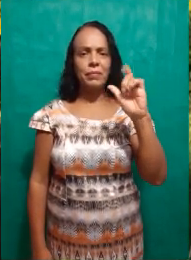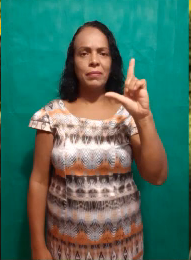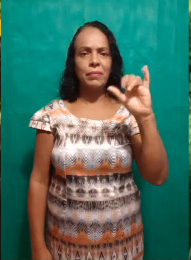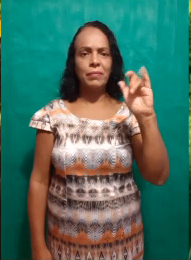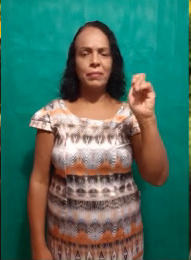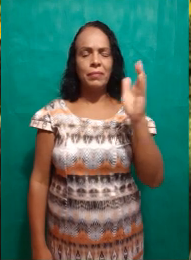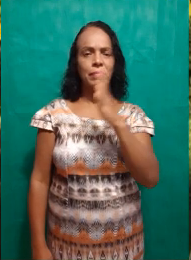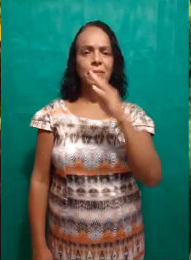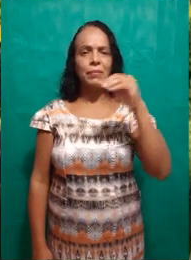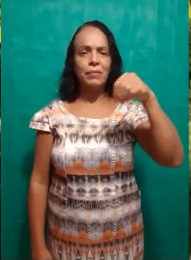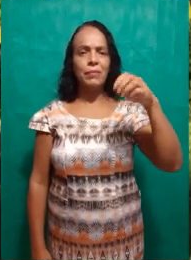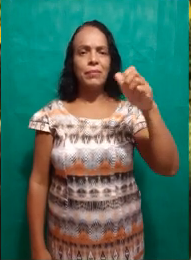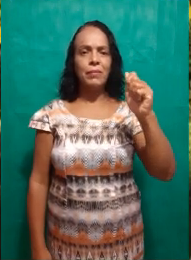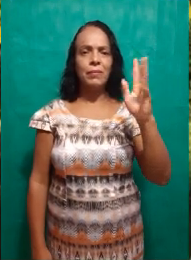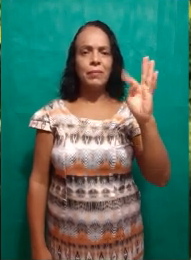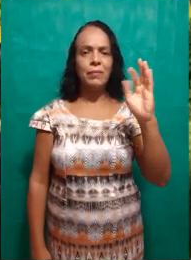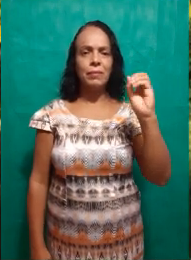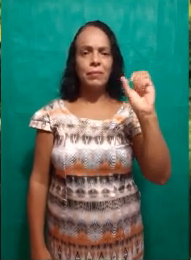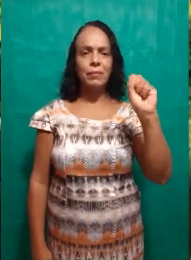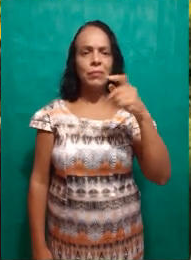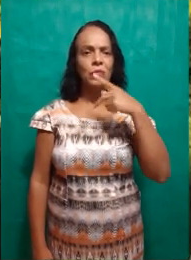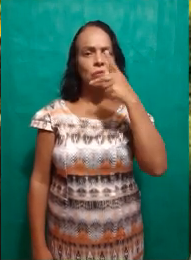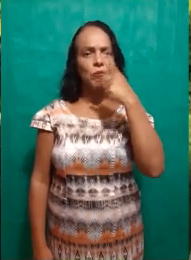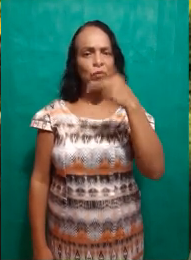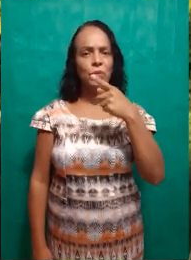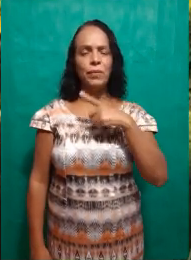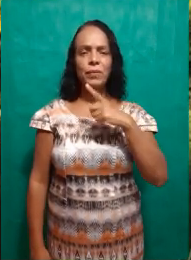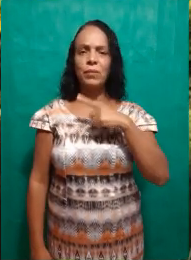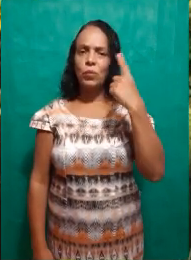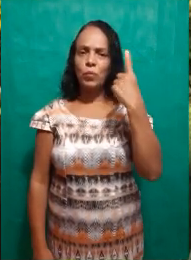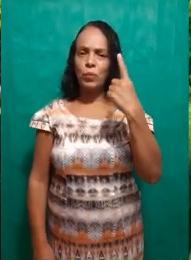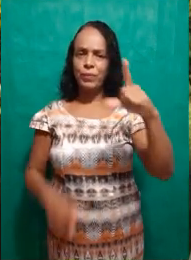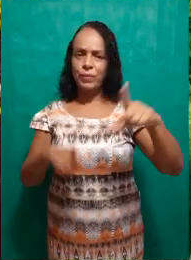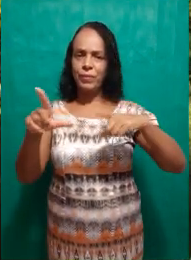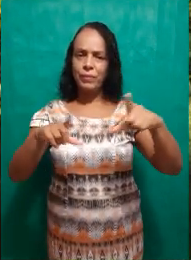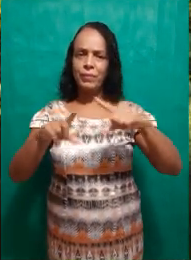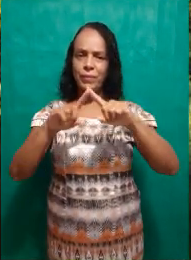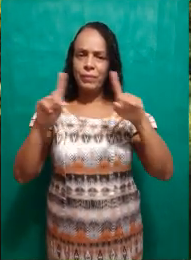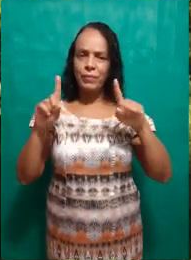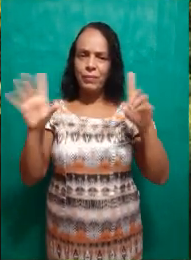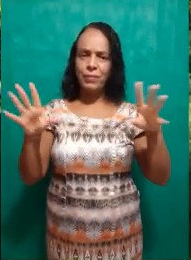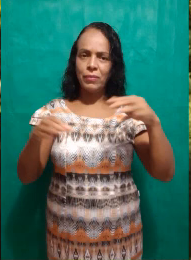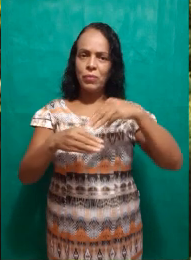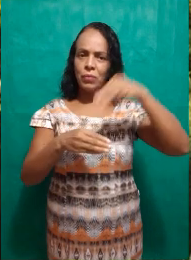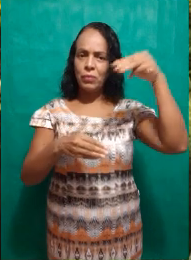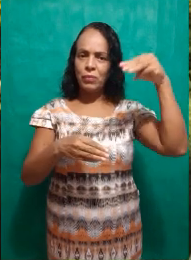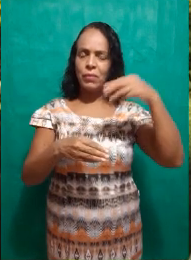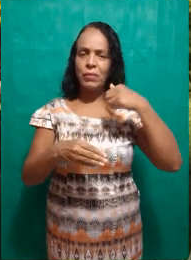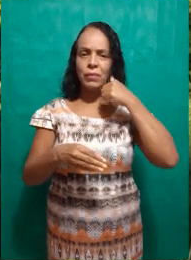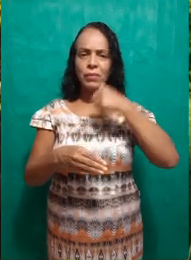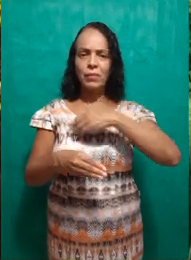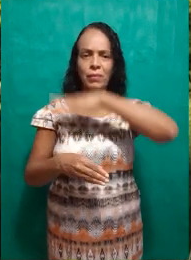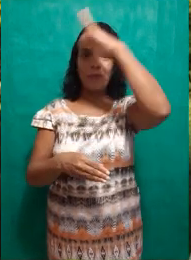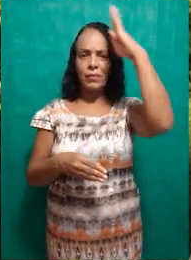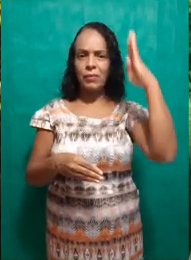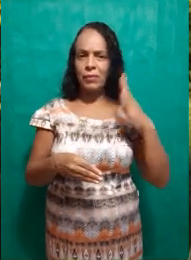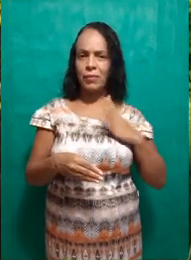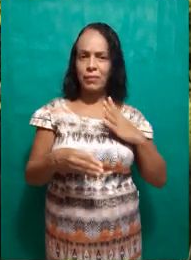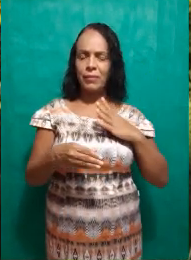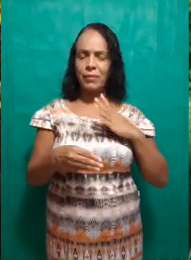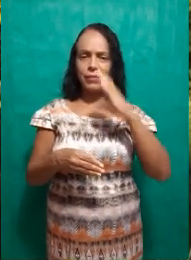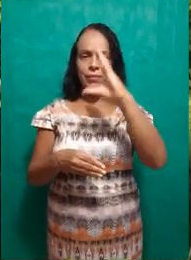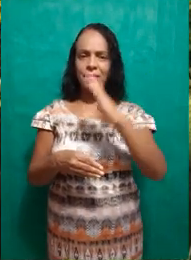rainha, então, se apresentou para ele e disse para ele: me